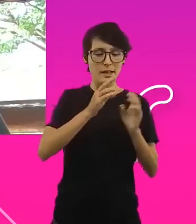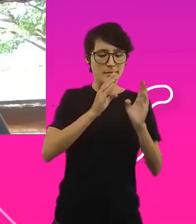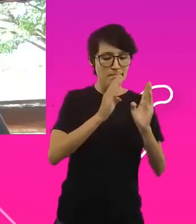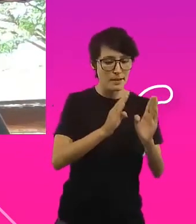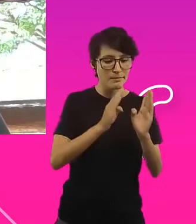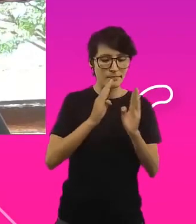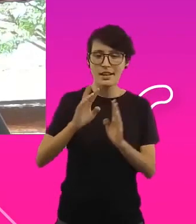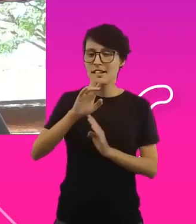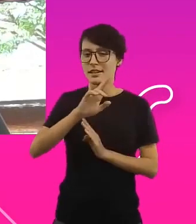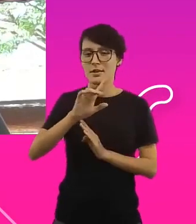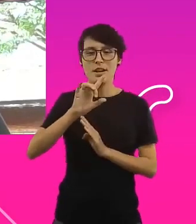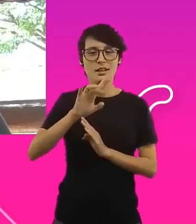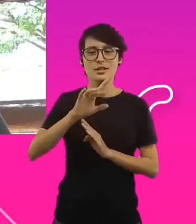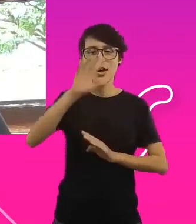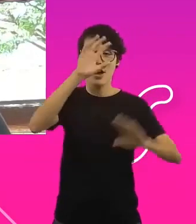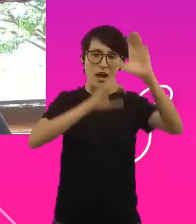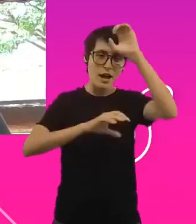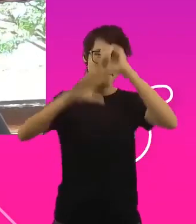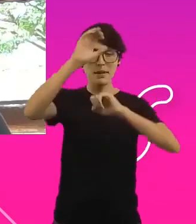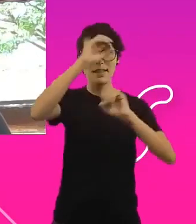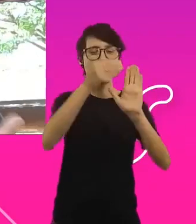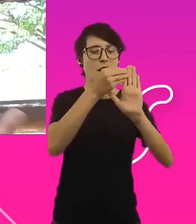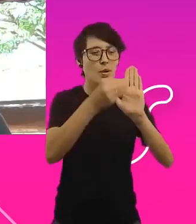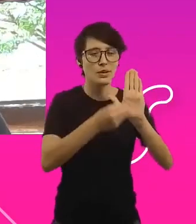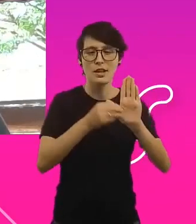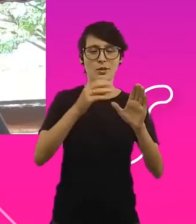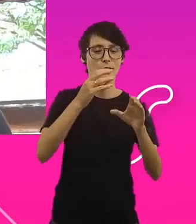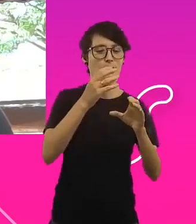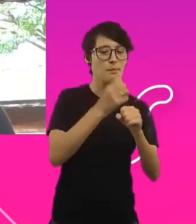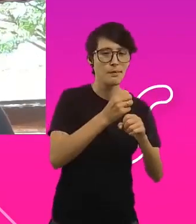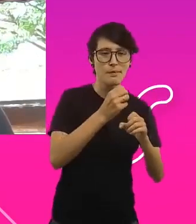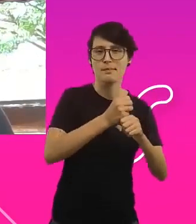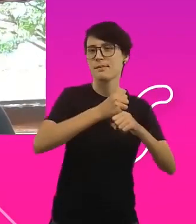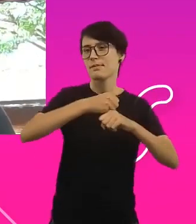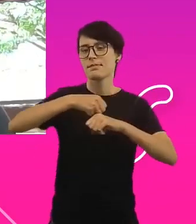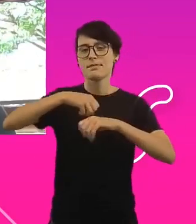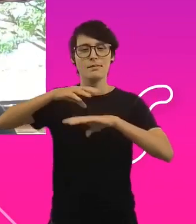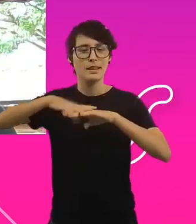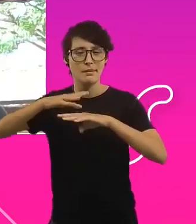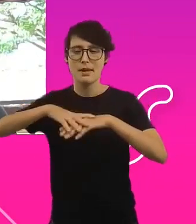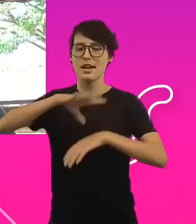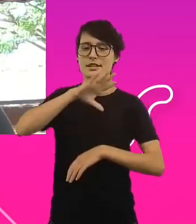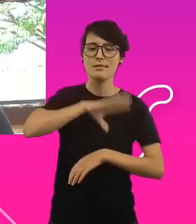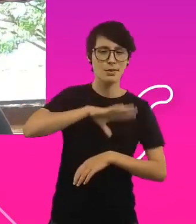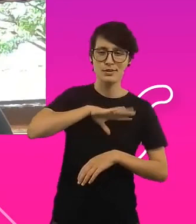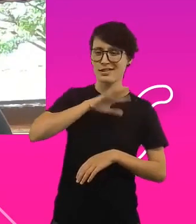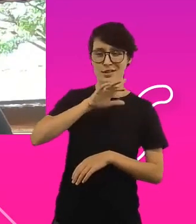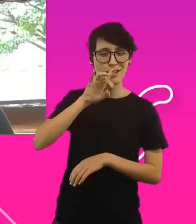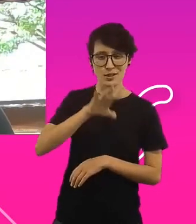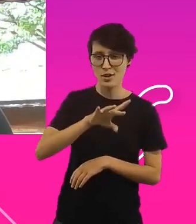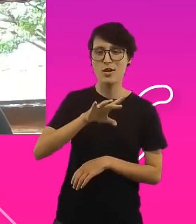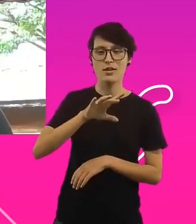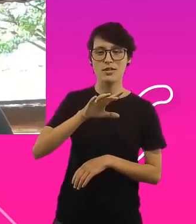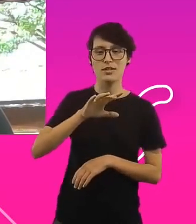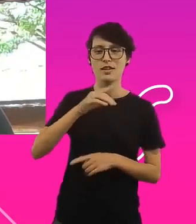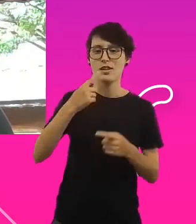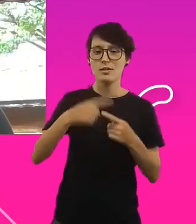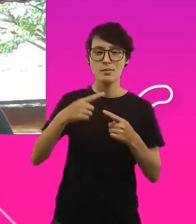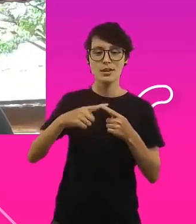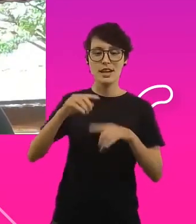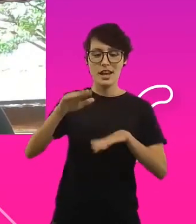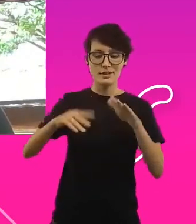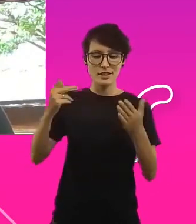de aprendizado de conteúdo, de matemática portuguesa, né? Porque a minha situação é consequência de uma falta de